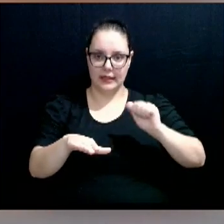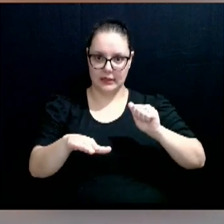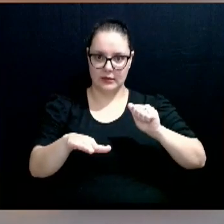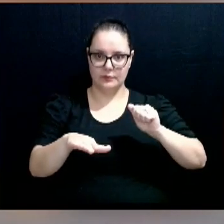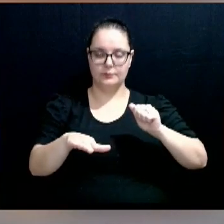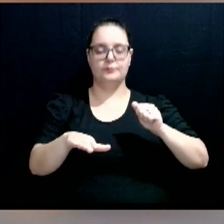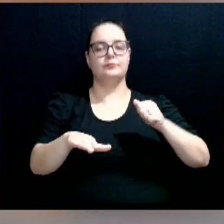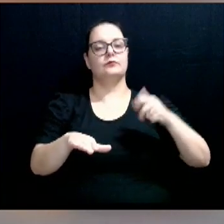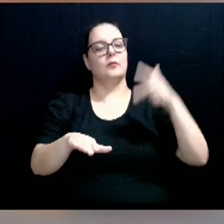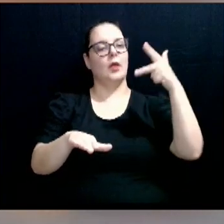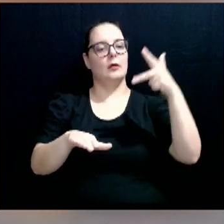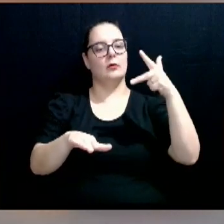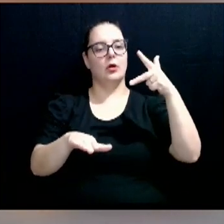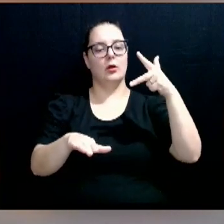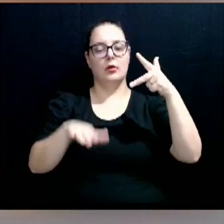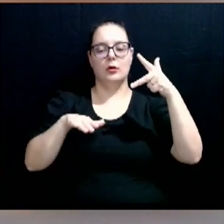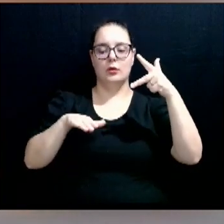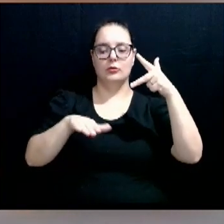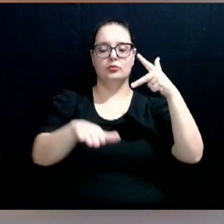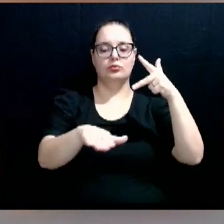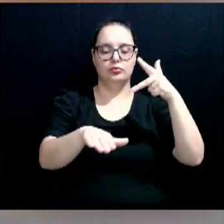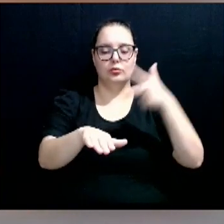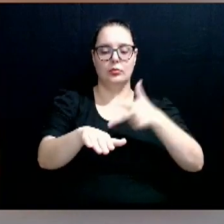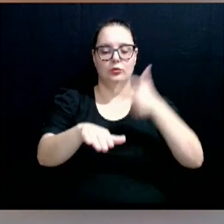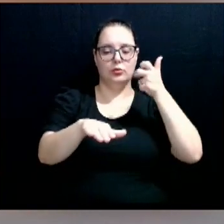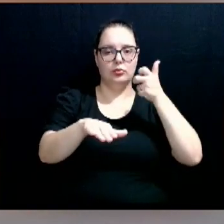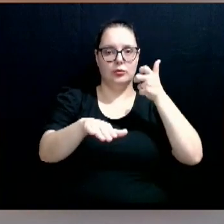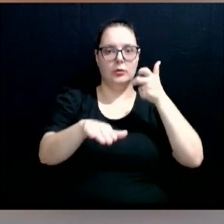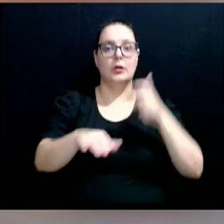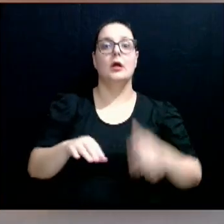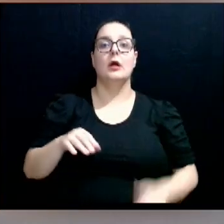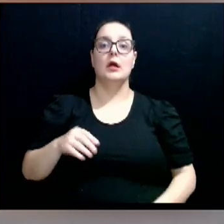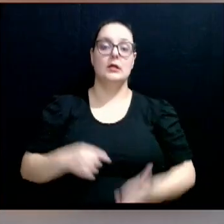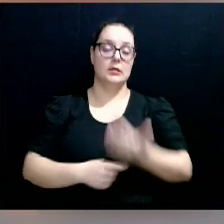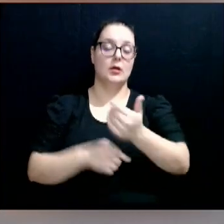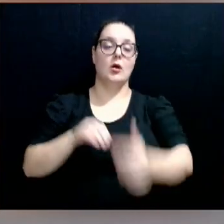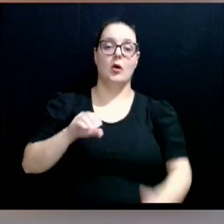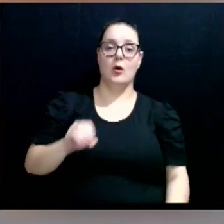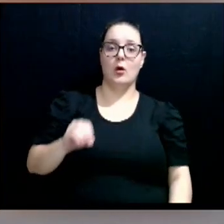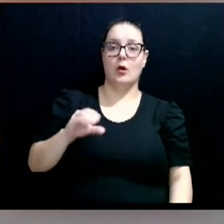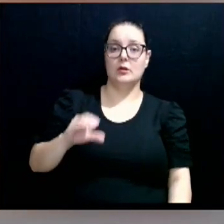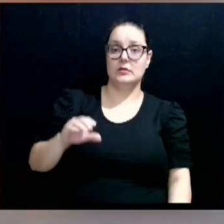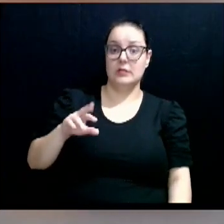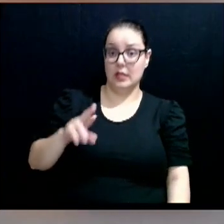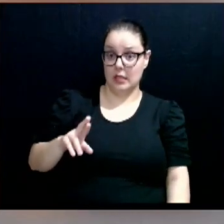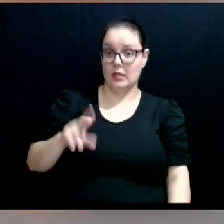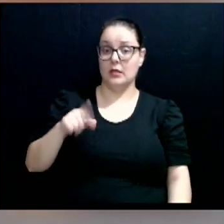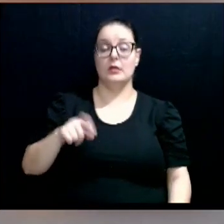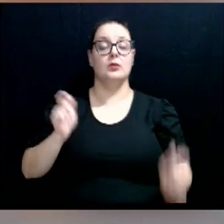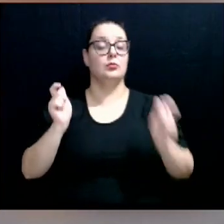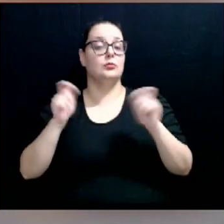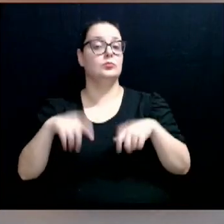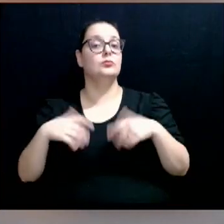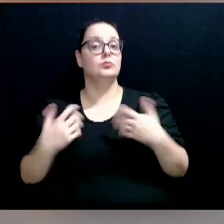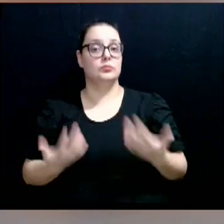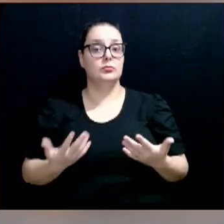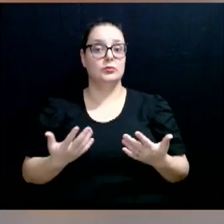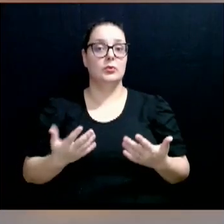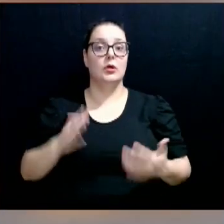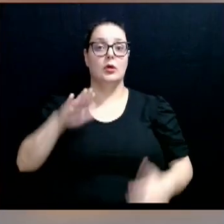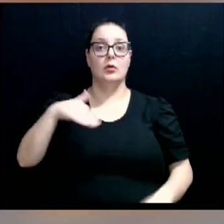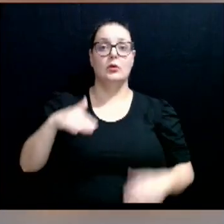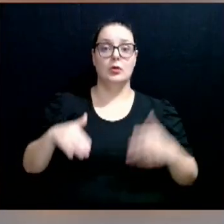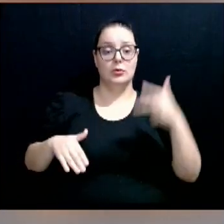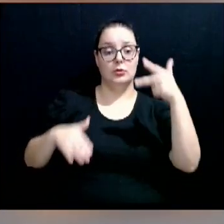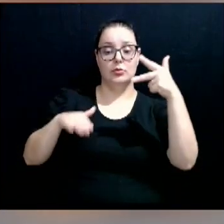E essa tecnologia OCR, né, que é chamada, ela é possível que ao passar o veículo, esse carro tiver